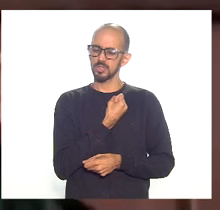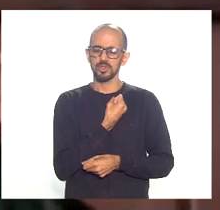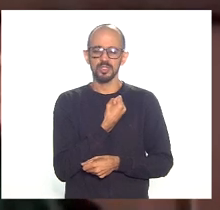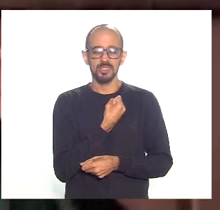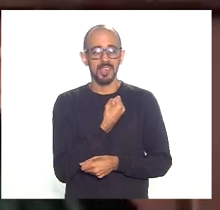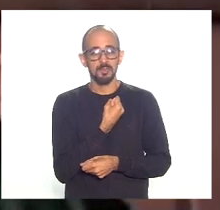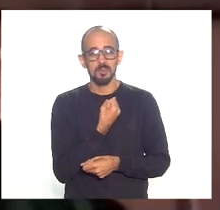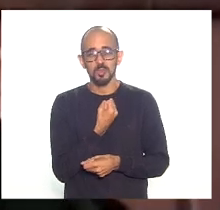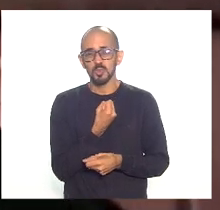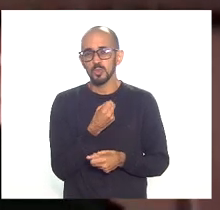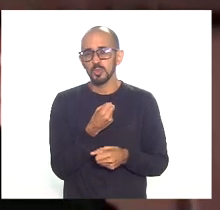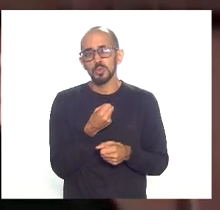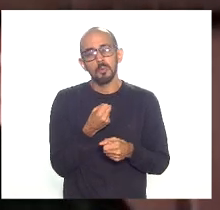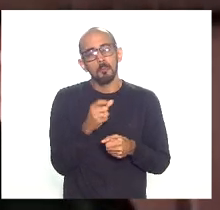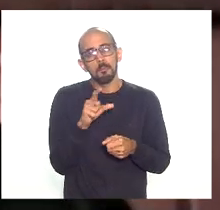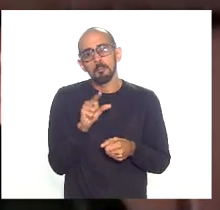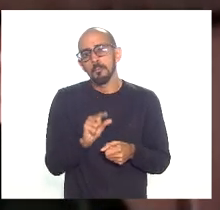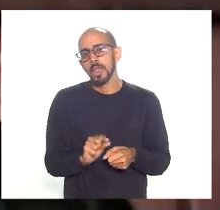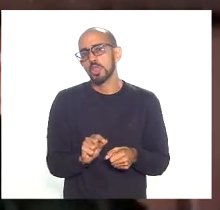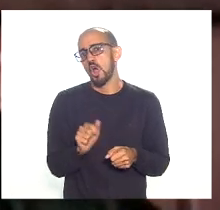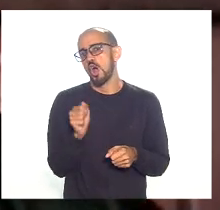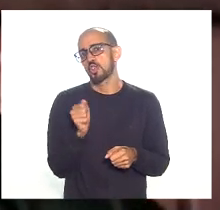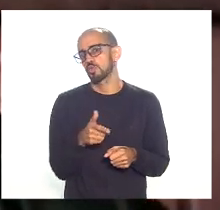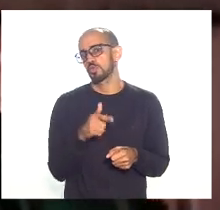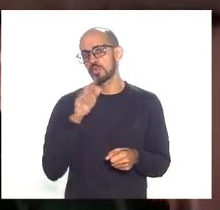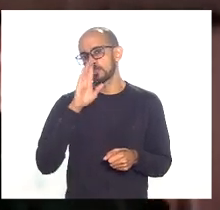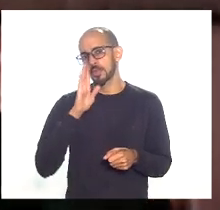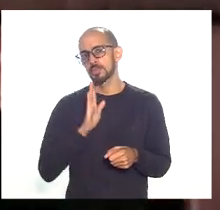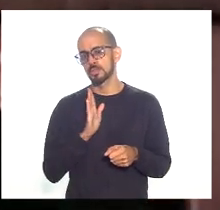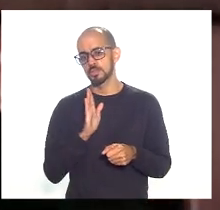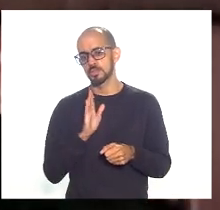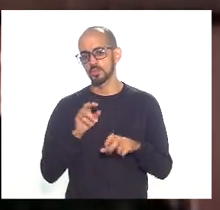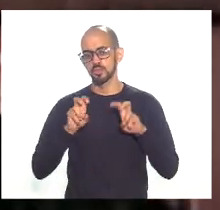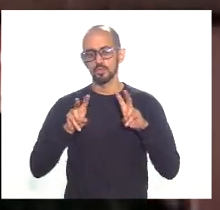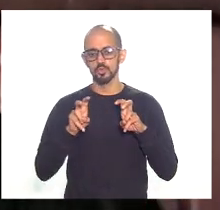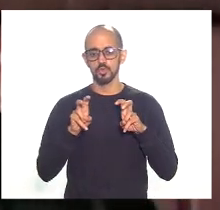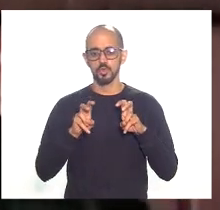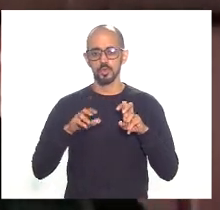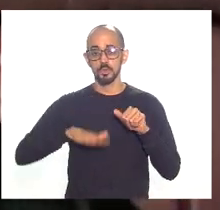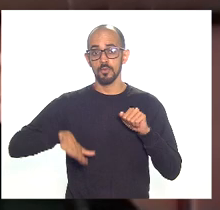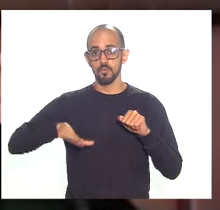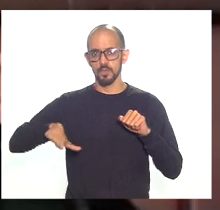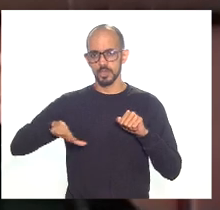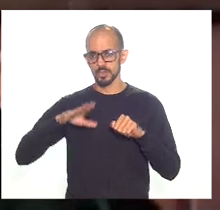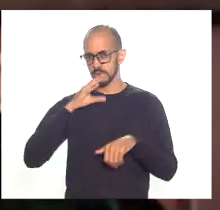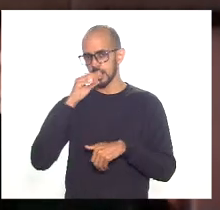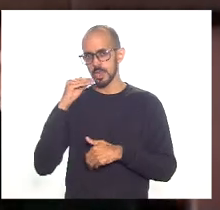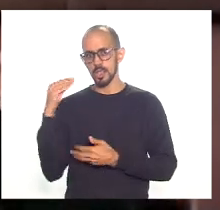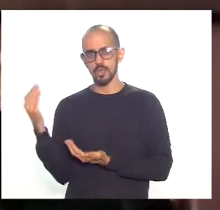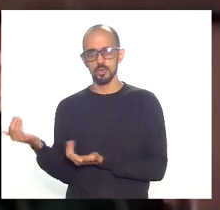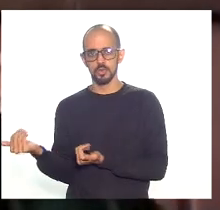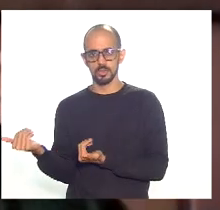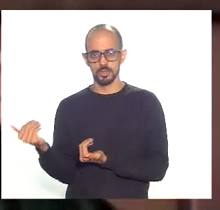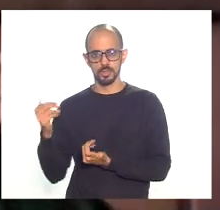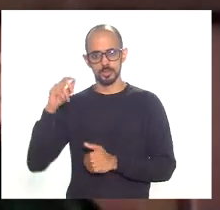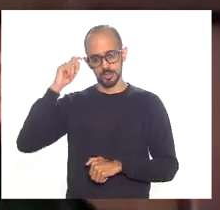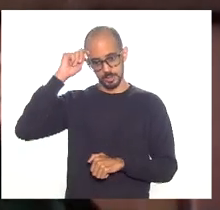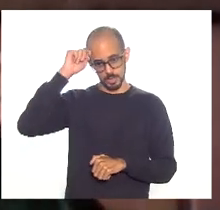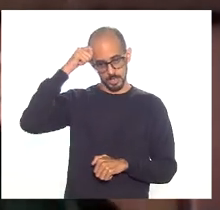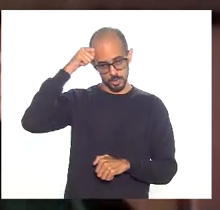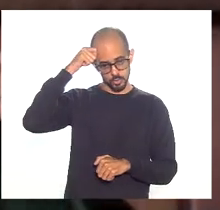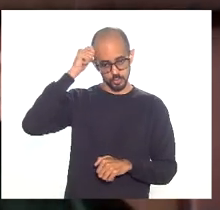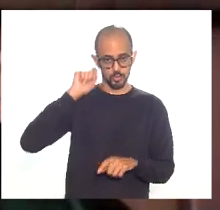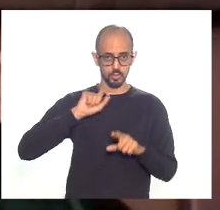né, muito menores do que os nossos em relação à infância e à adolescência negra.